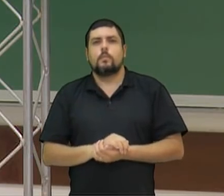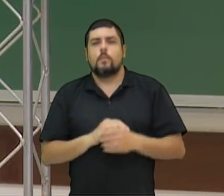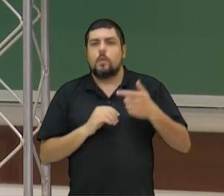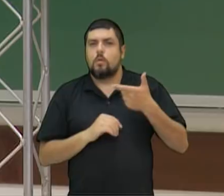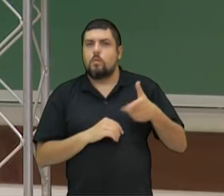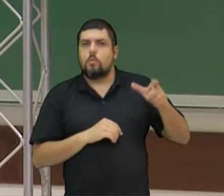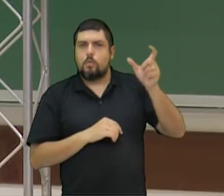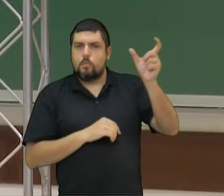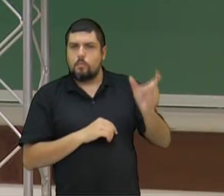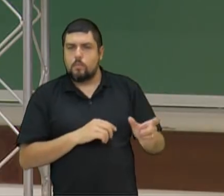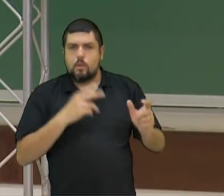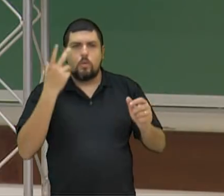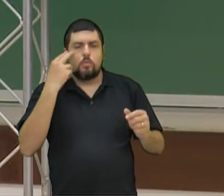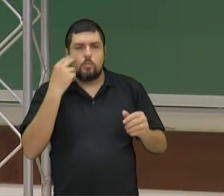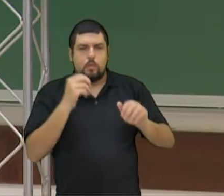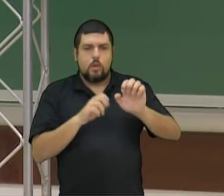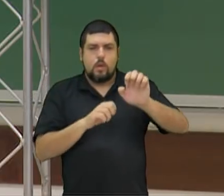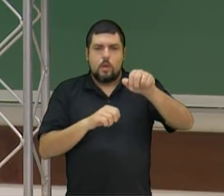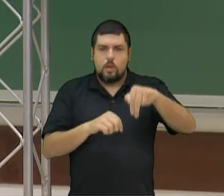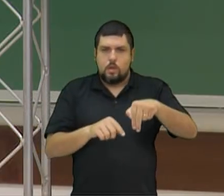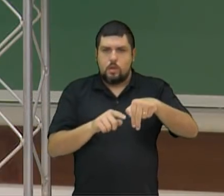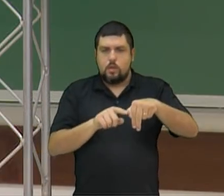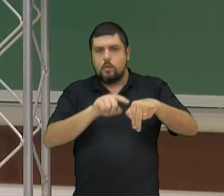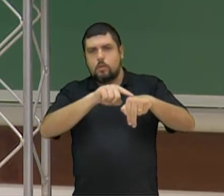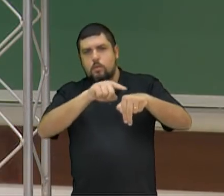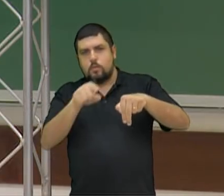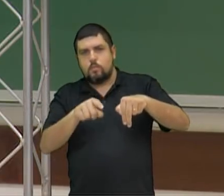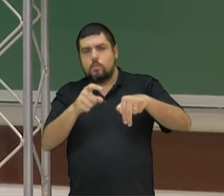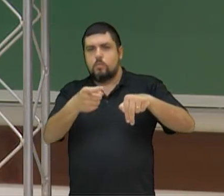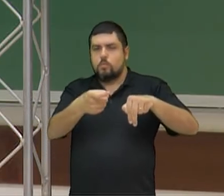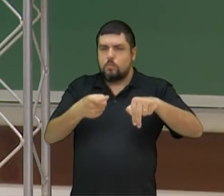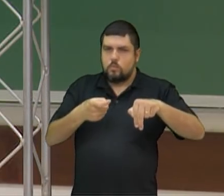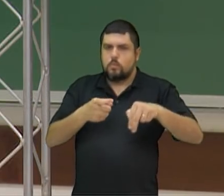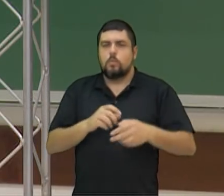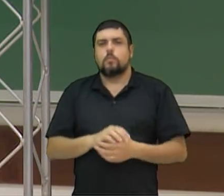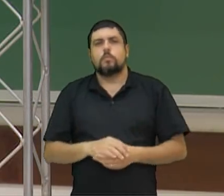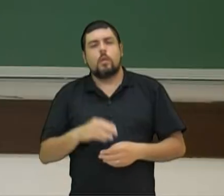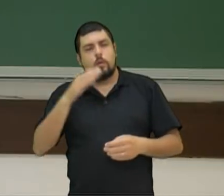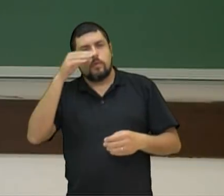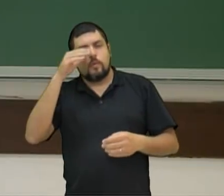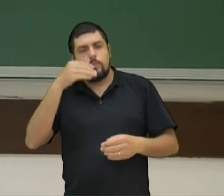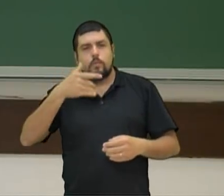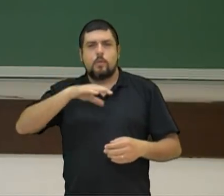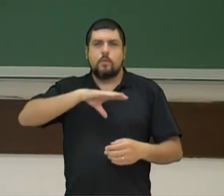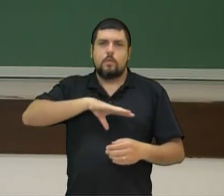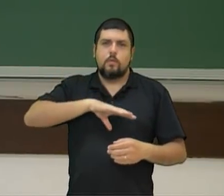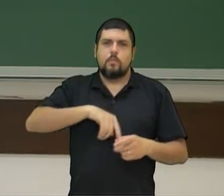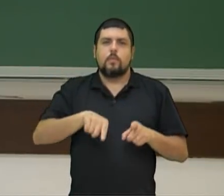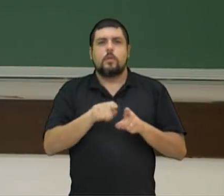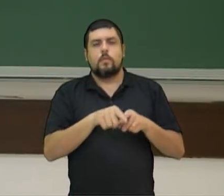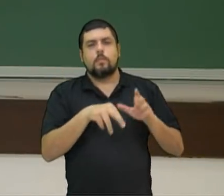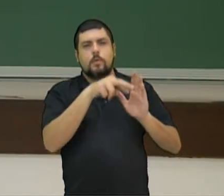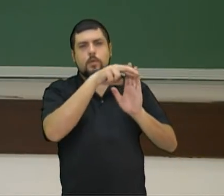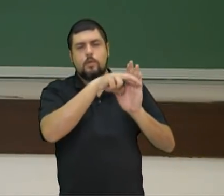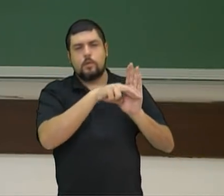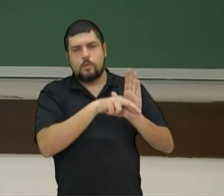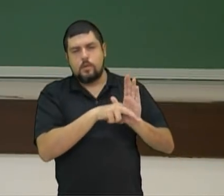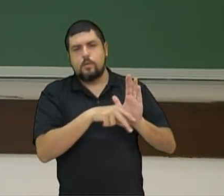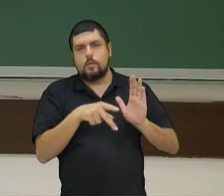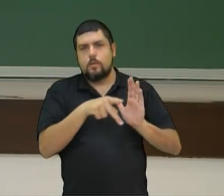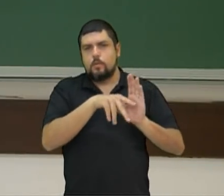casos, usa X, depois do EM, ok? Curiosidades da língua portuguesa e da nossa reforma ortográfica brasileira,